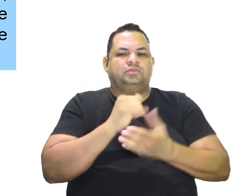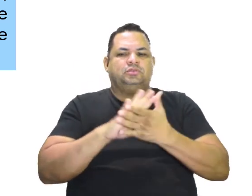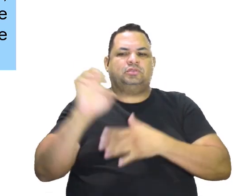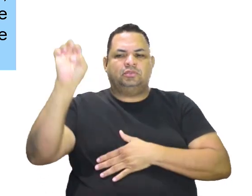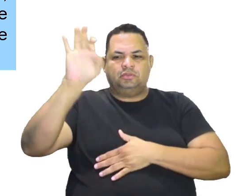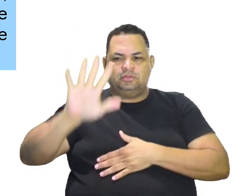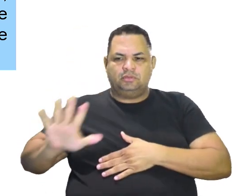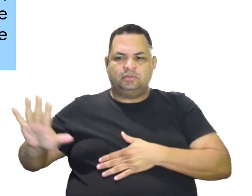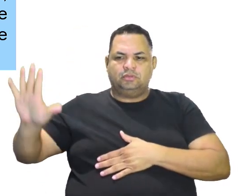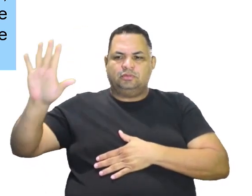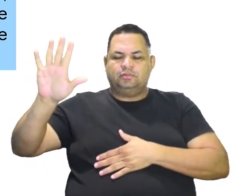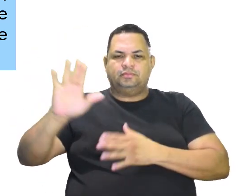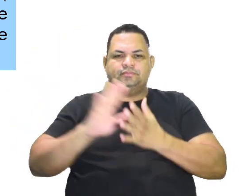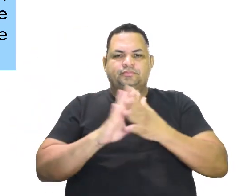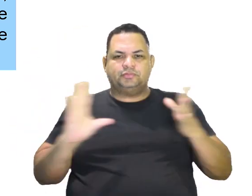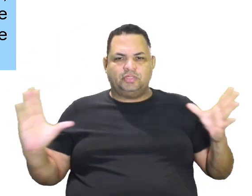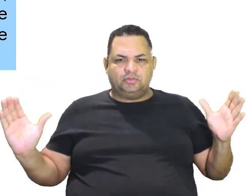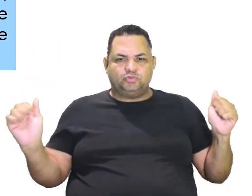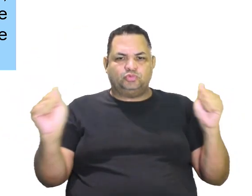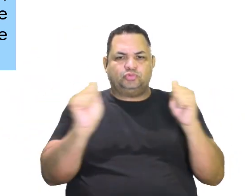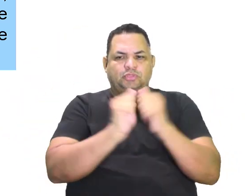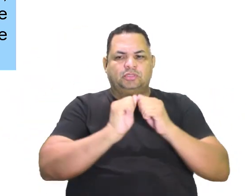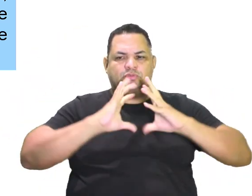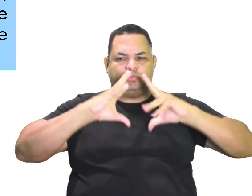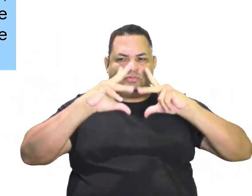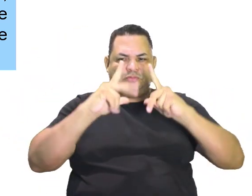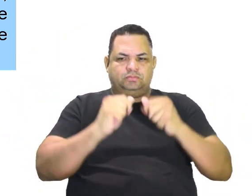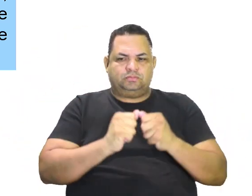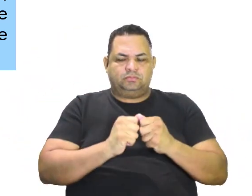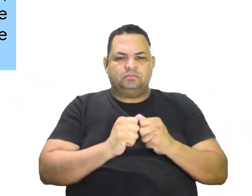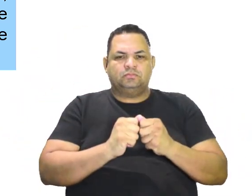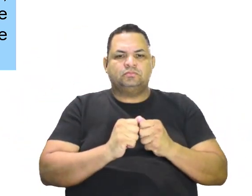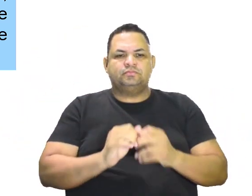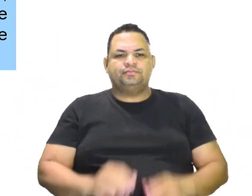Então resolveram unificar aí e